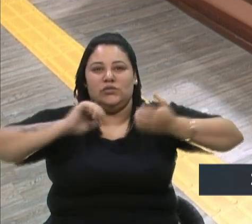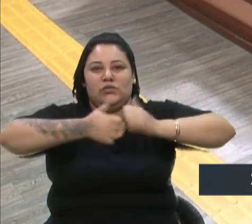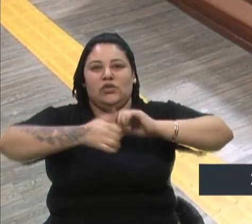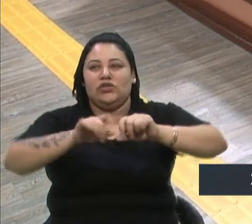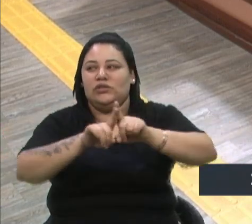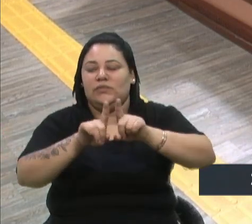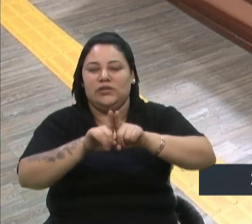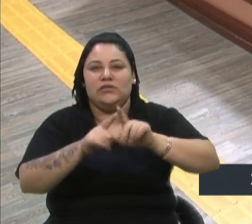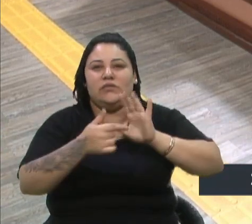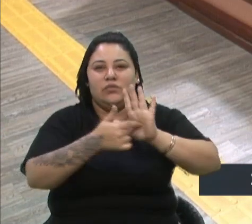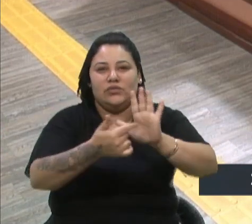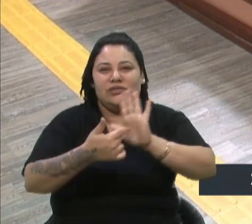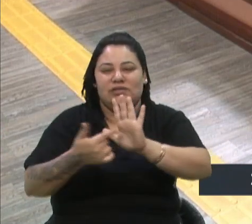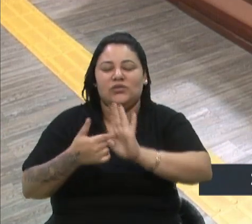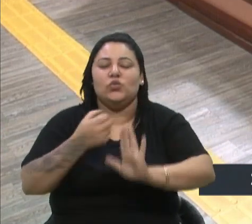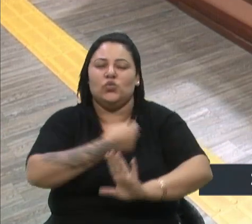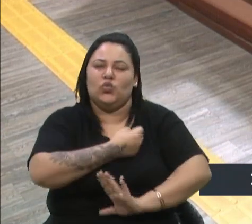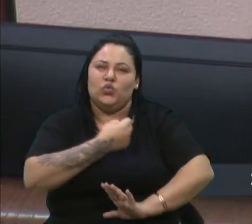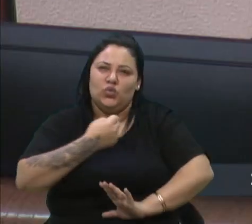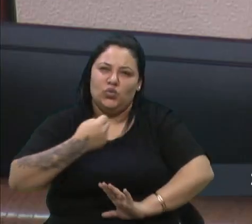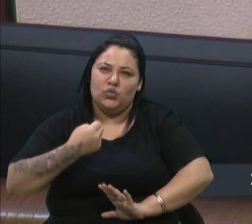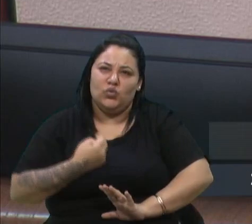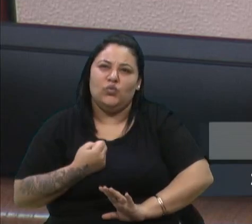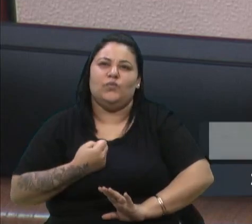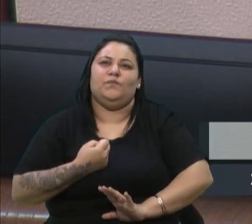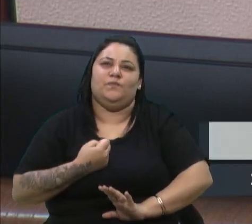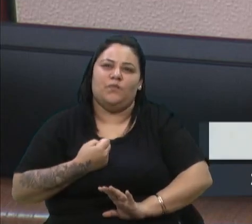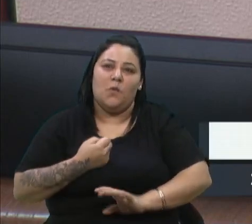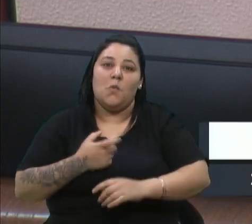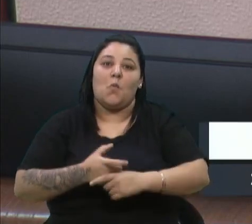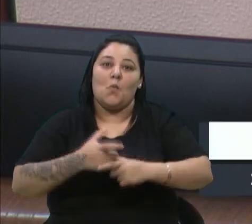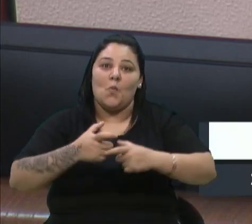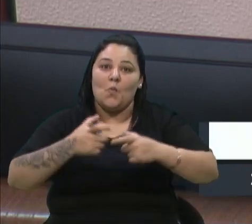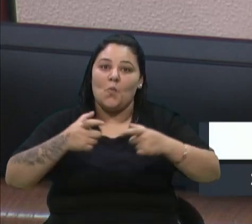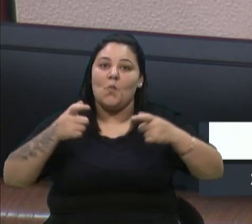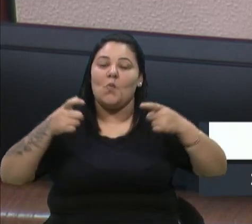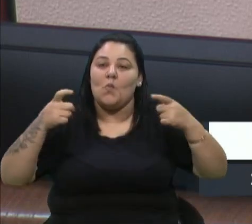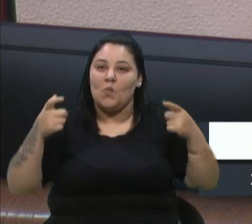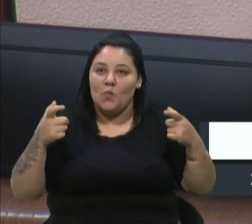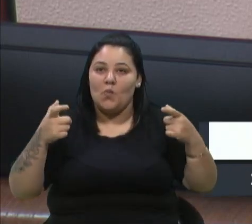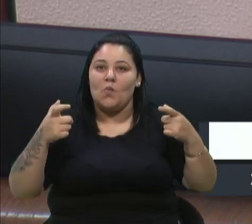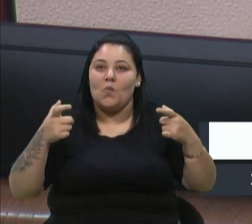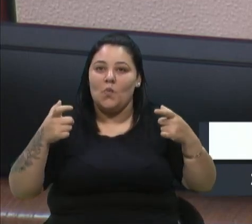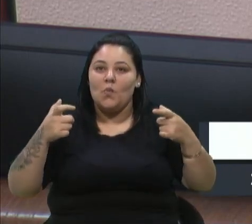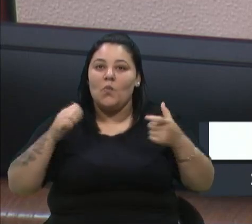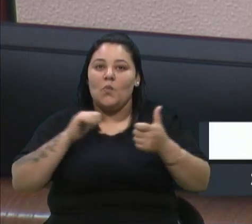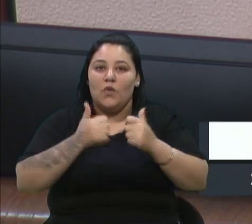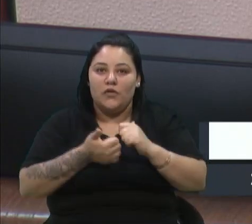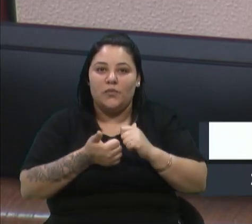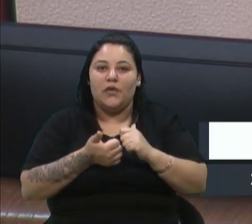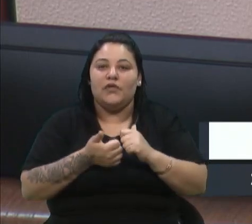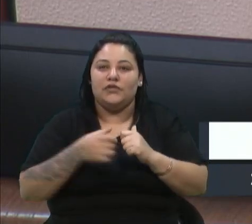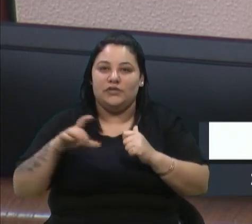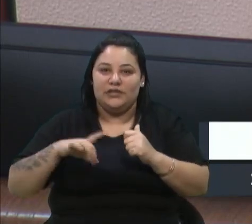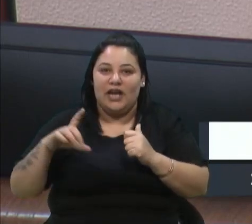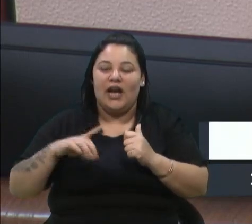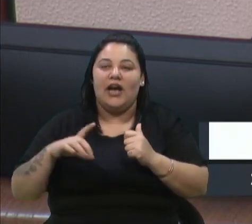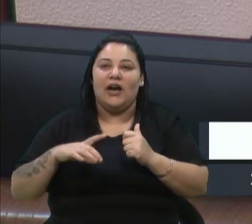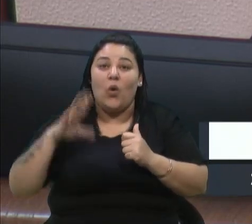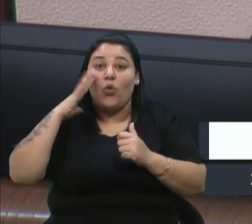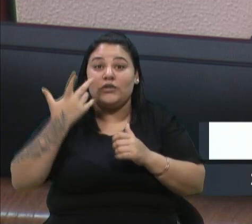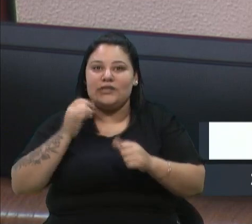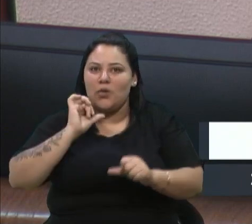que evoluiu muito. Os maratonistas, os ciclistas, o esporte está sofrendo diversificação, ou